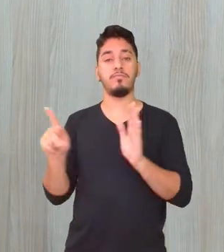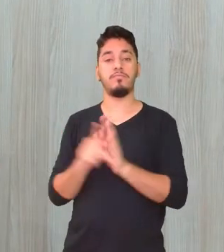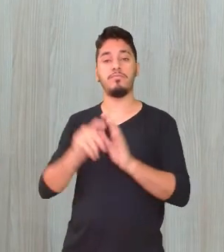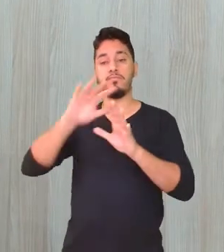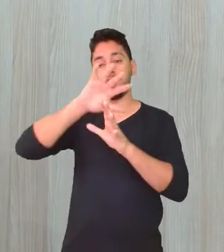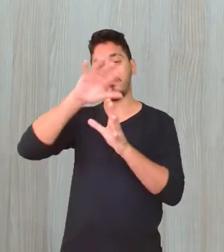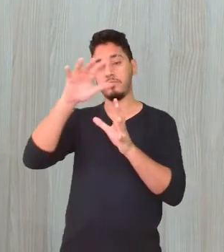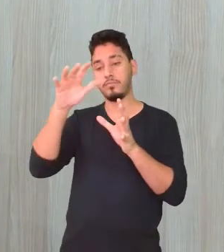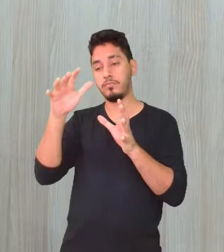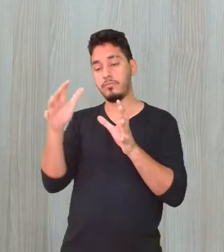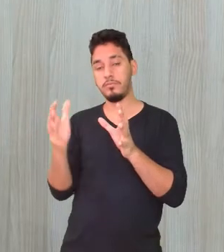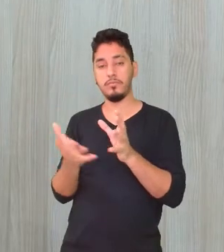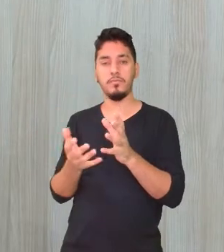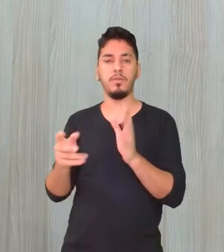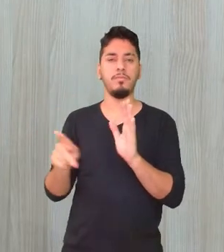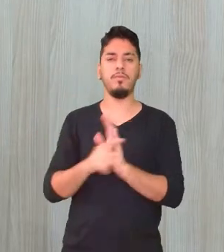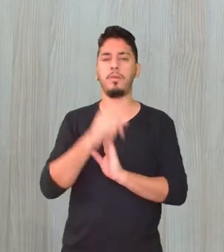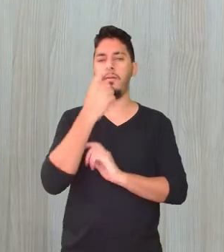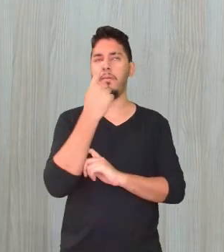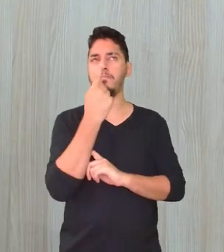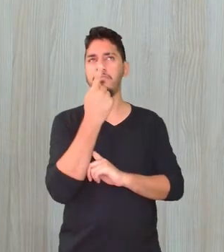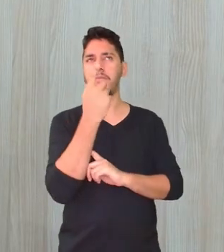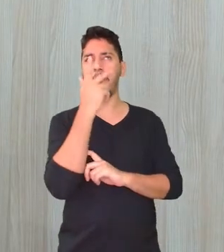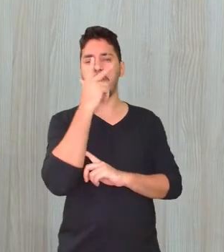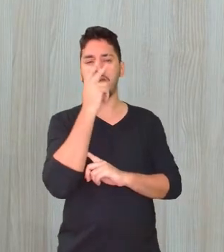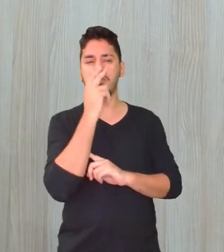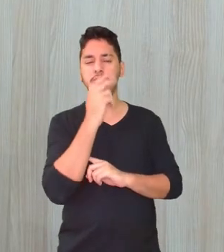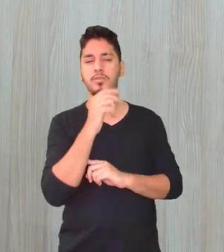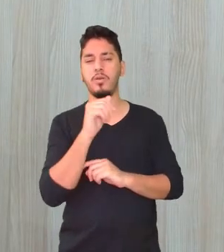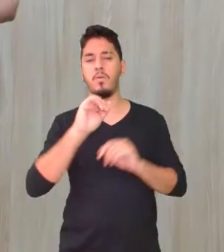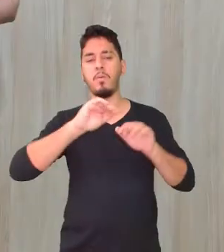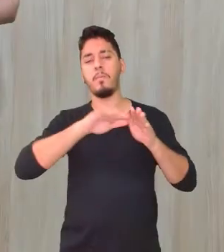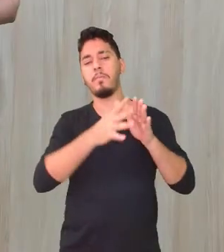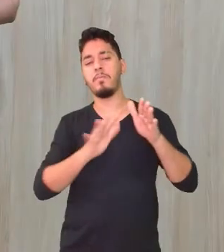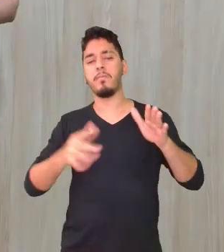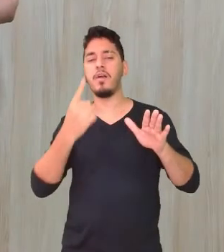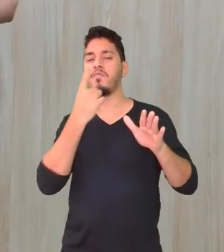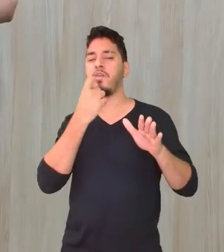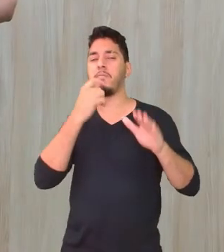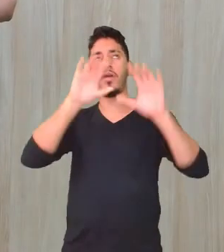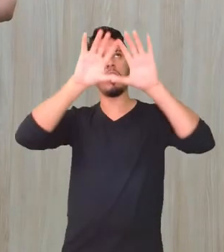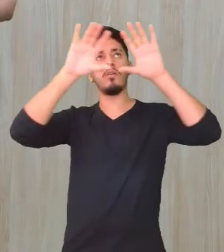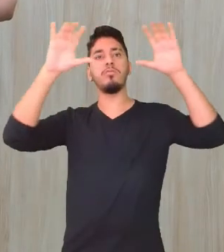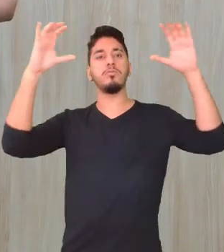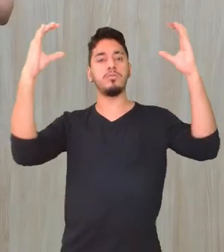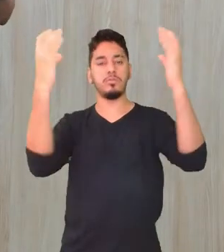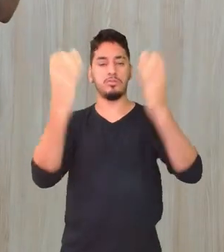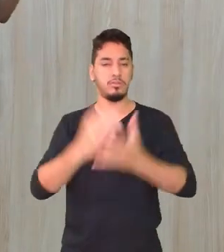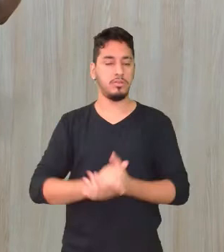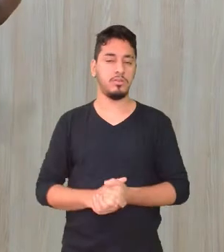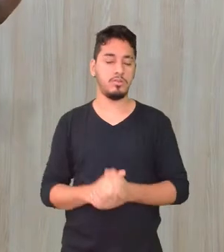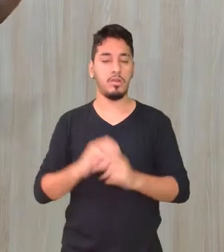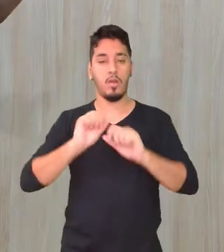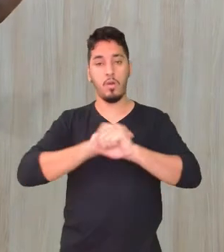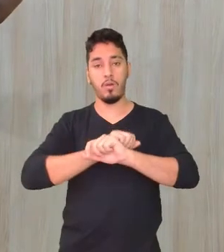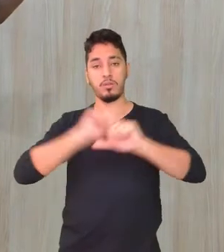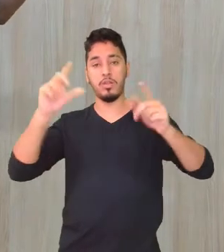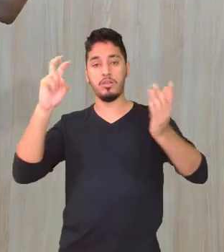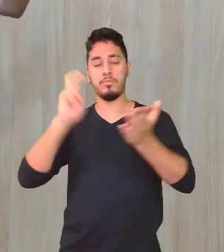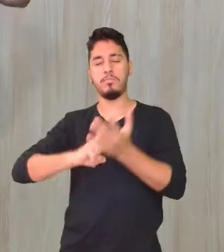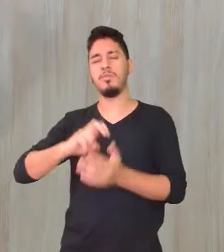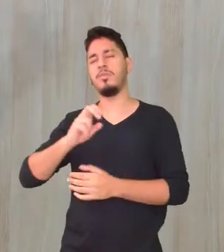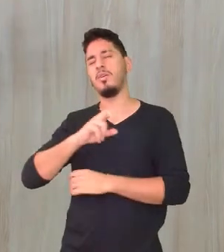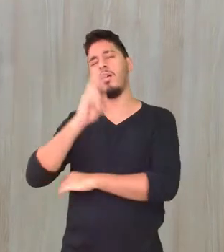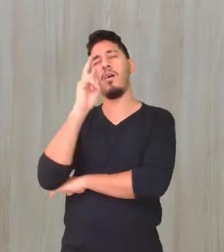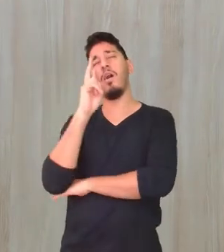atmosférico, foi praticamente um mar vermelho no céu, não é verdade, isso professor? Mesmo, foi justamente. É mesmo. A gente acordava de manhã cedo, né,